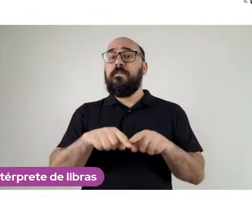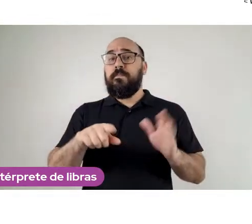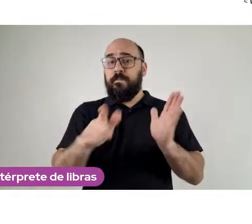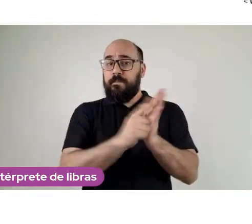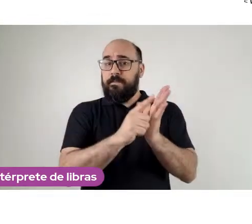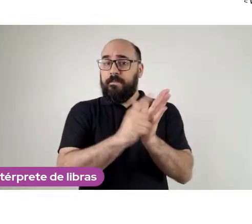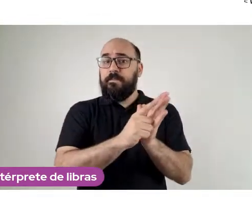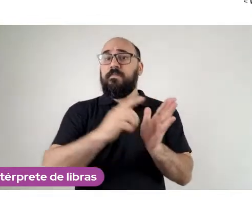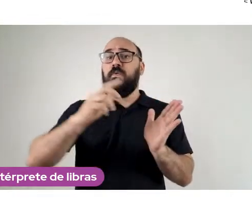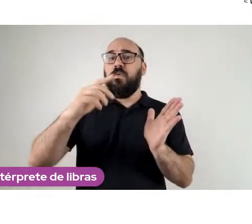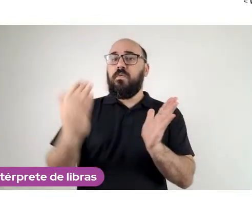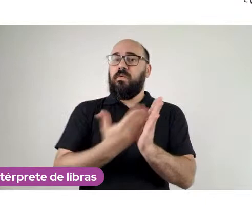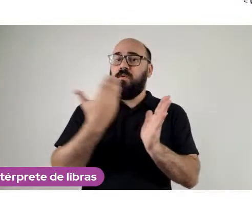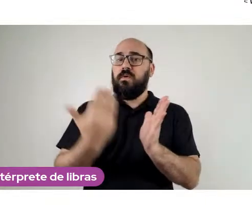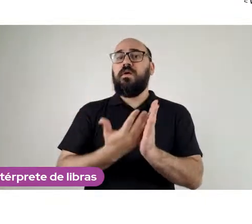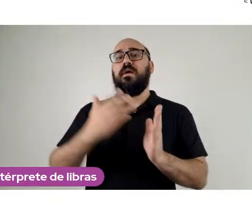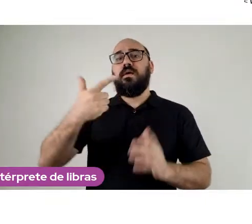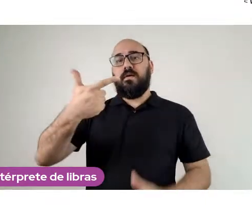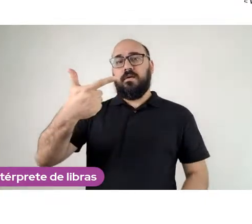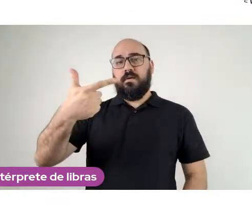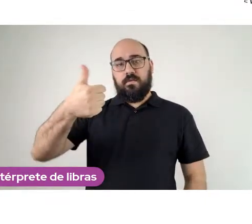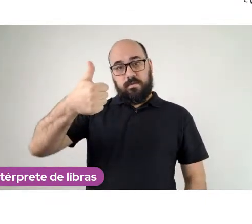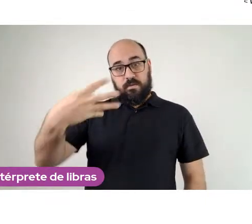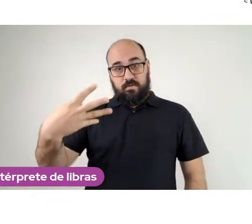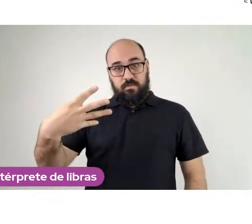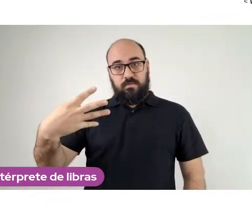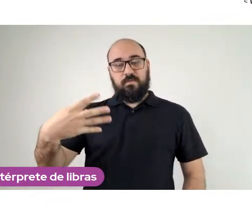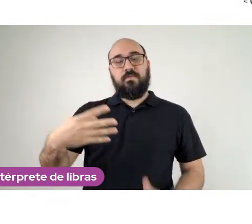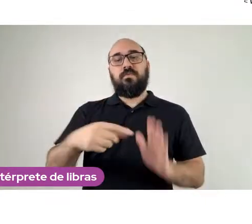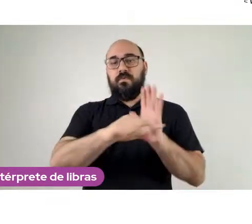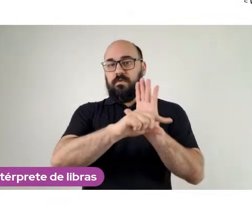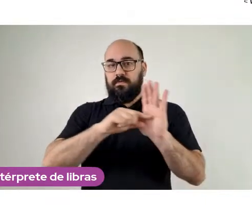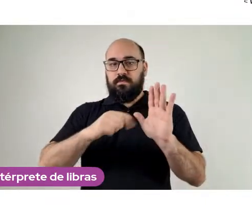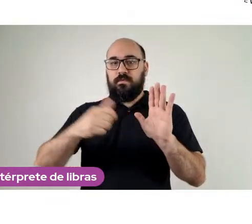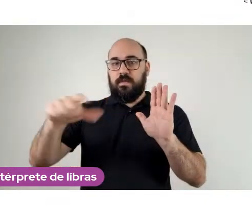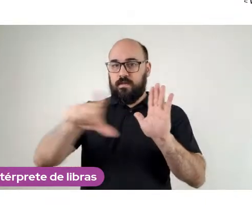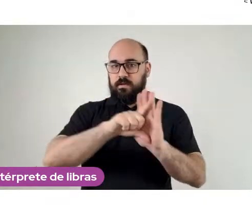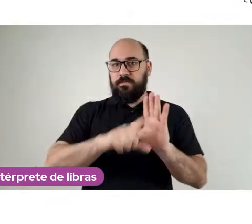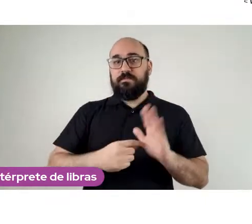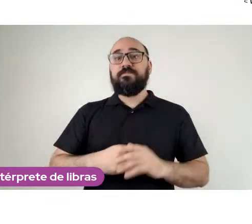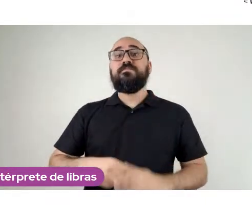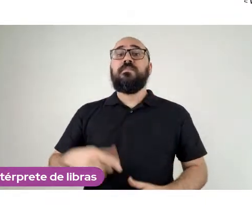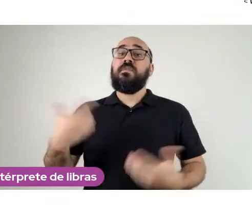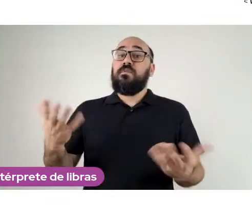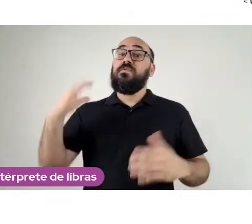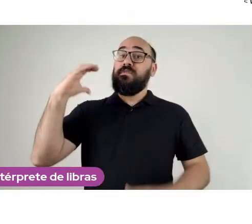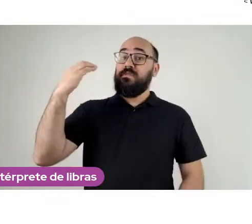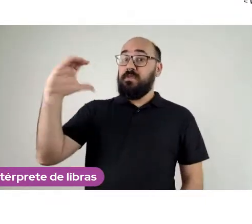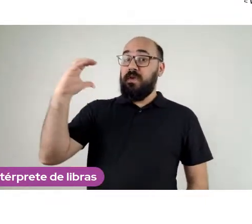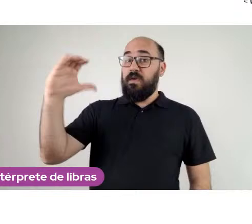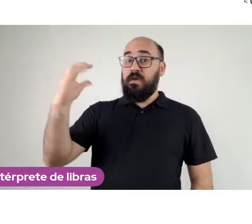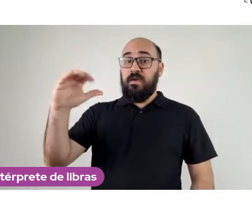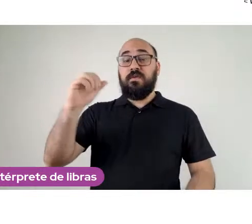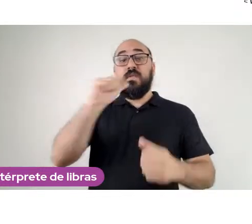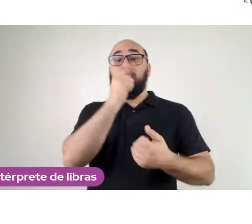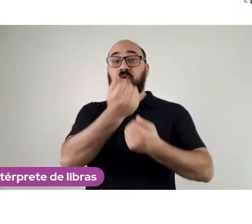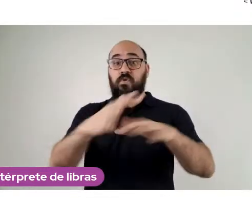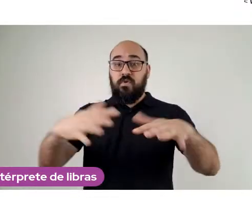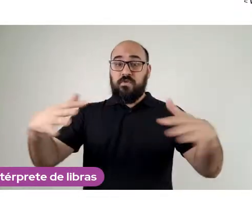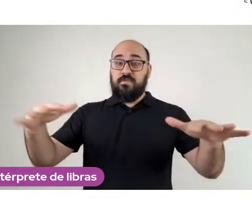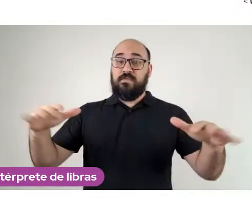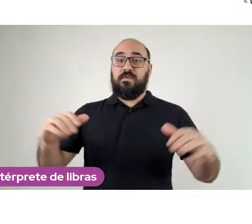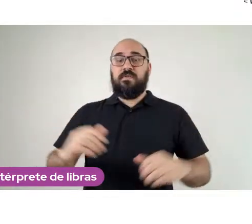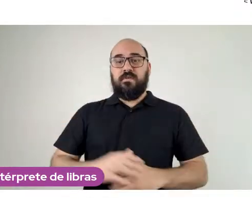em comemoração à década das ciências oceânicas. Então, sem mais delongas, eu